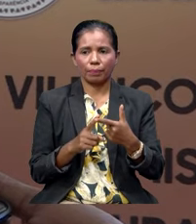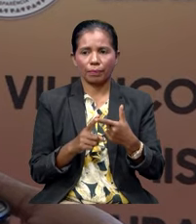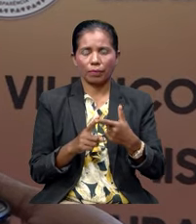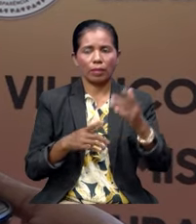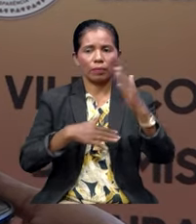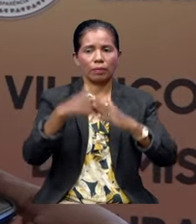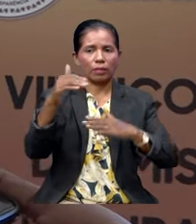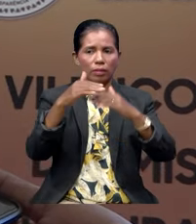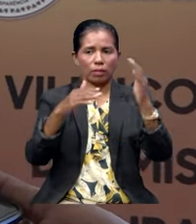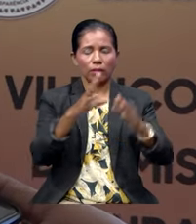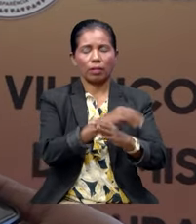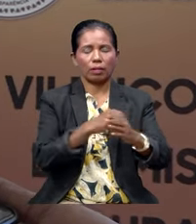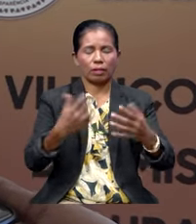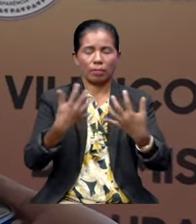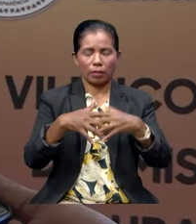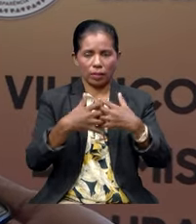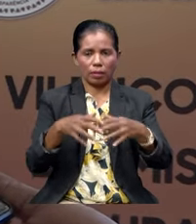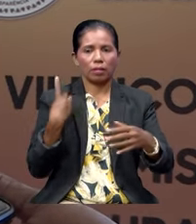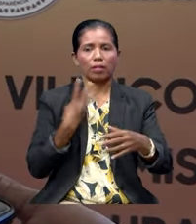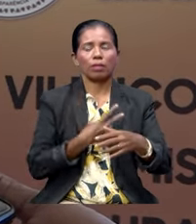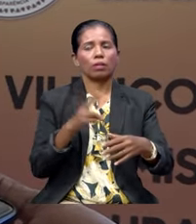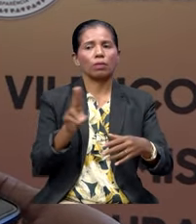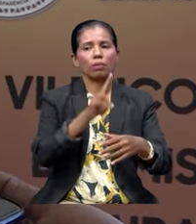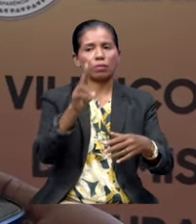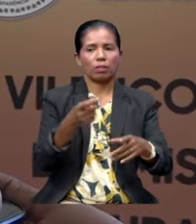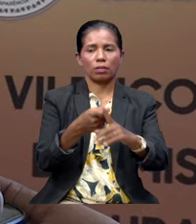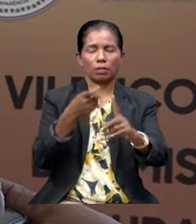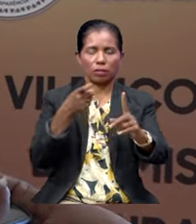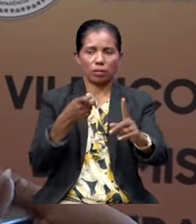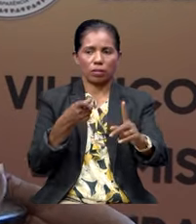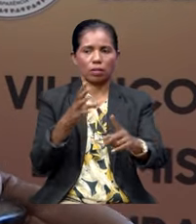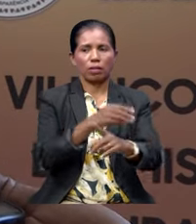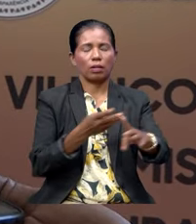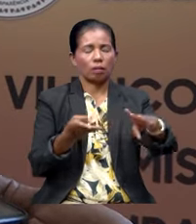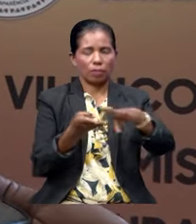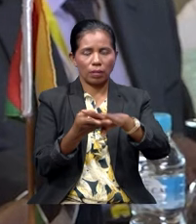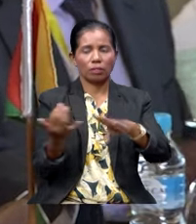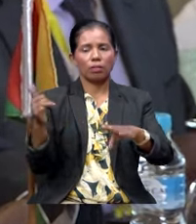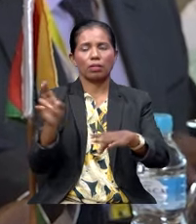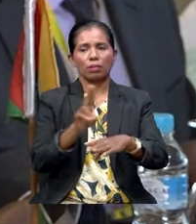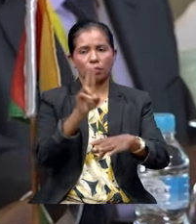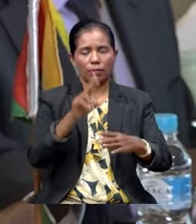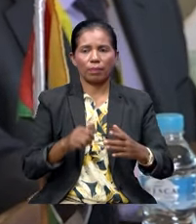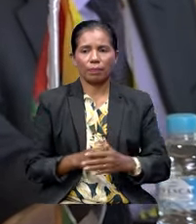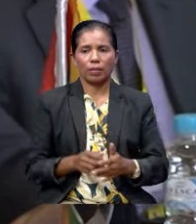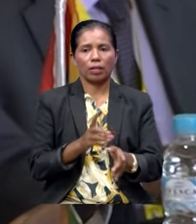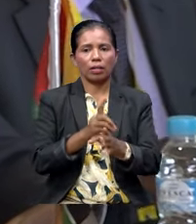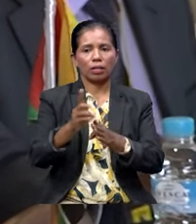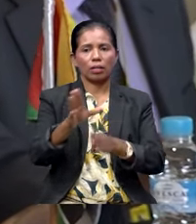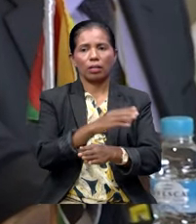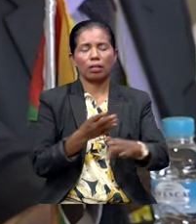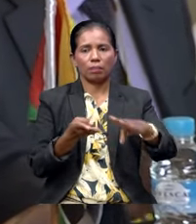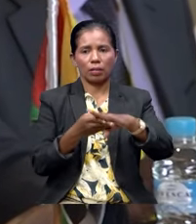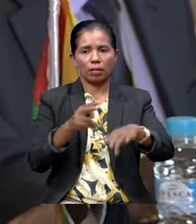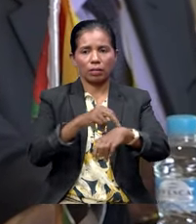infraestrutura também, máquinas também usa, nem padrão nem entre Banco Central, se quase usa. Diretor Departamento Banco